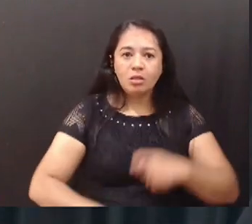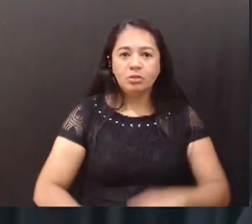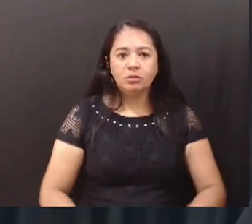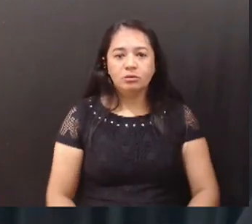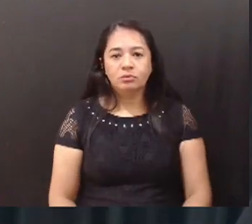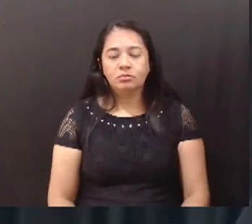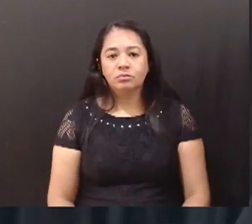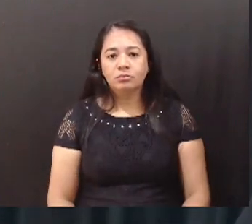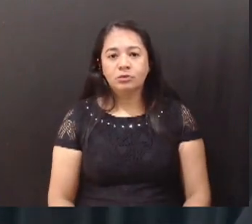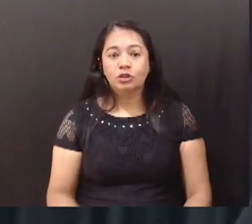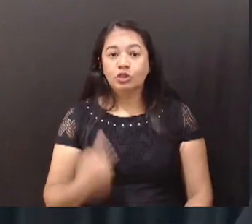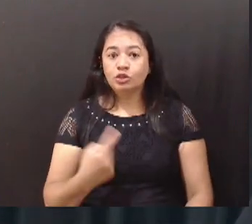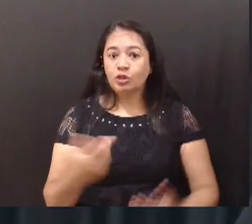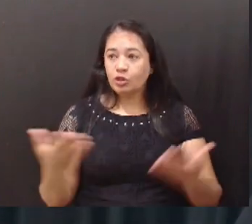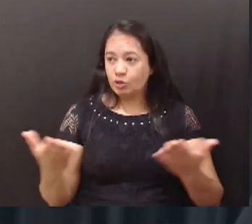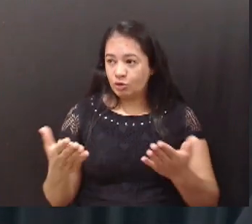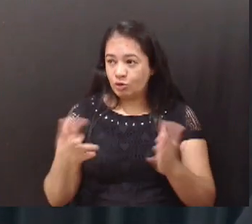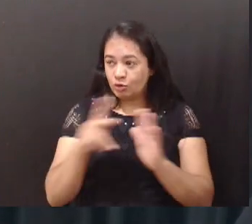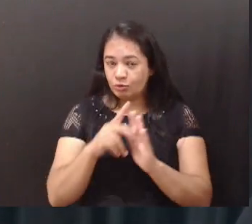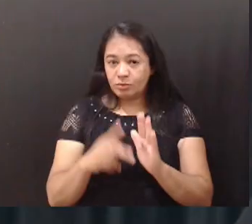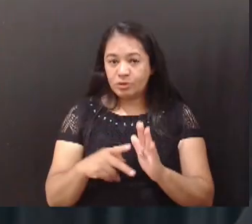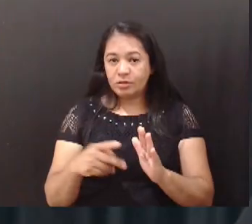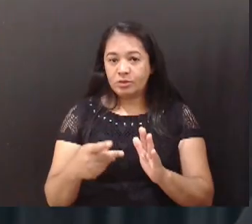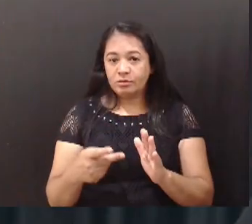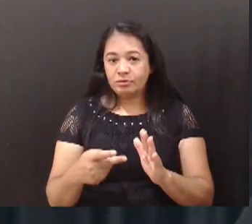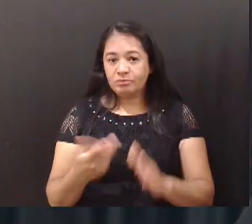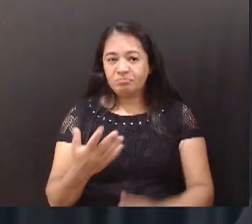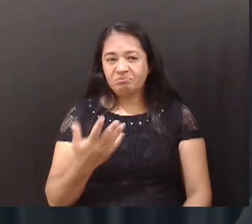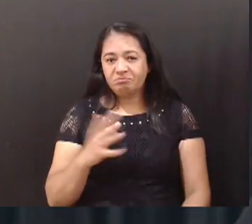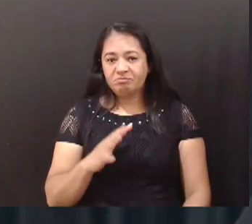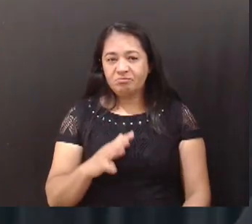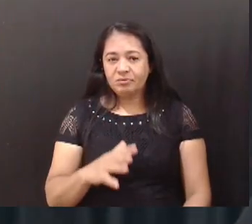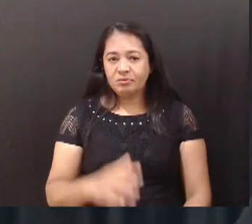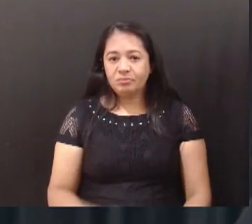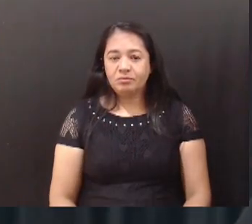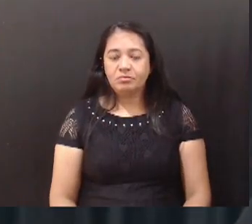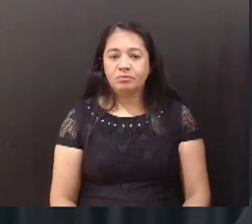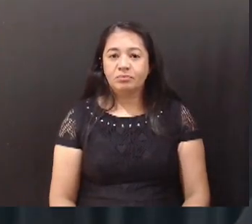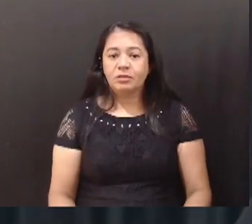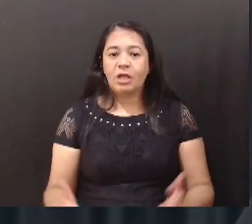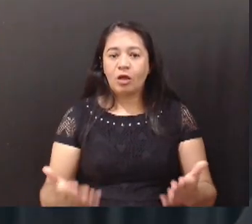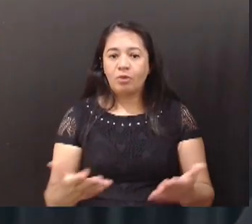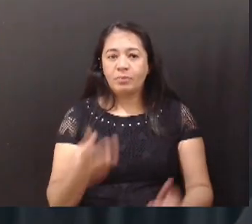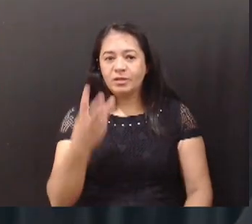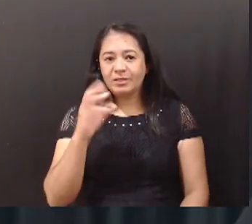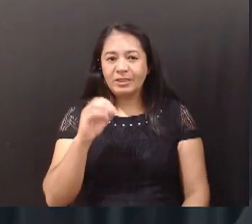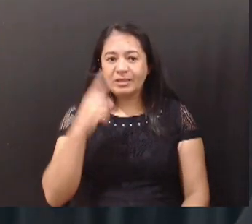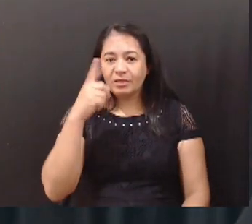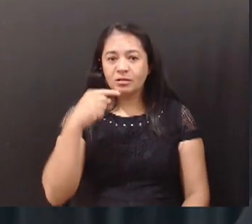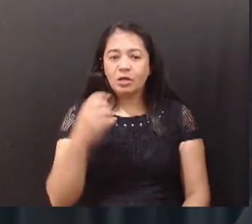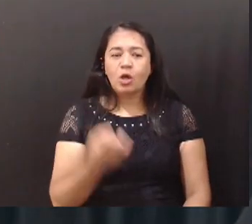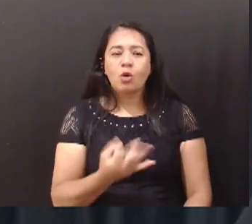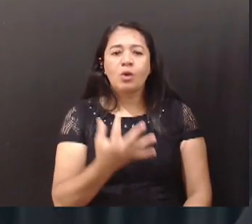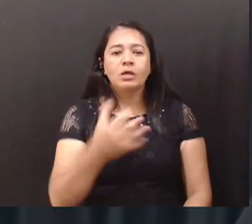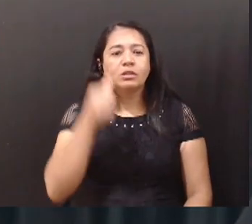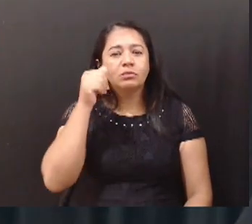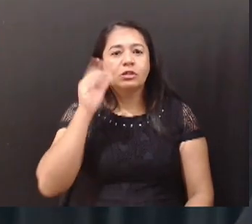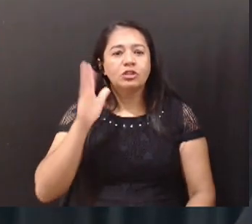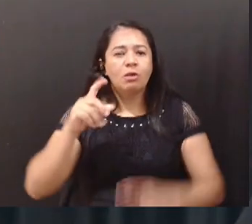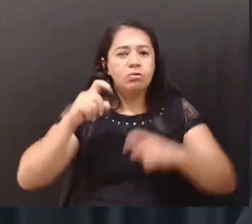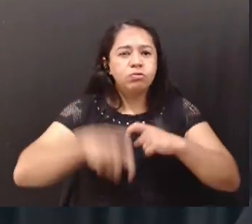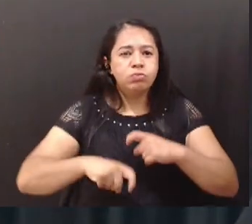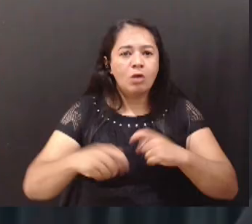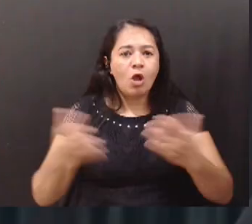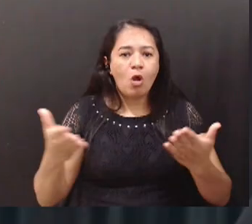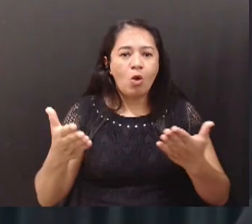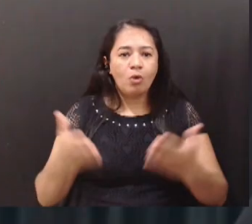a gente está aqui no programa, a gente deve estar aqui nos 25, 30 minutos. Exato. Já, quantas mulheres foram estupradas? A quarta vai ser estuprada